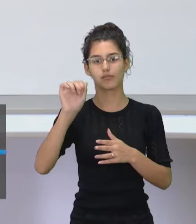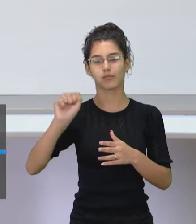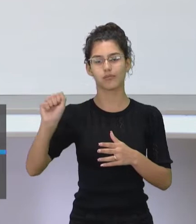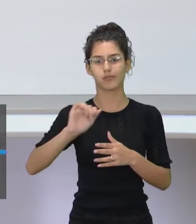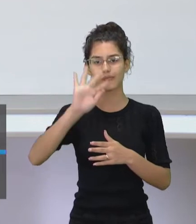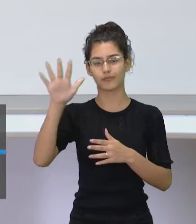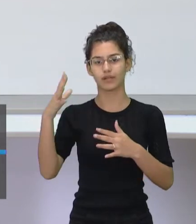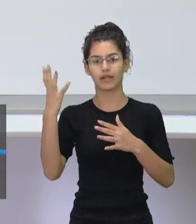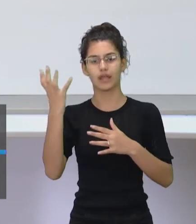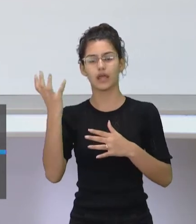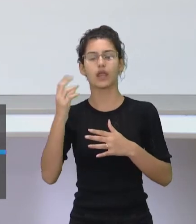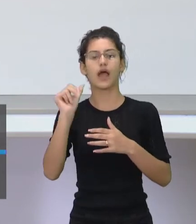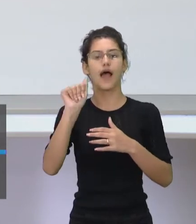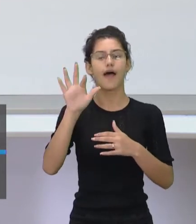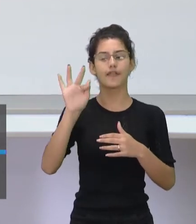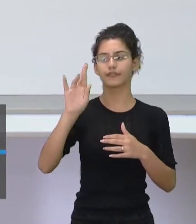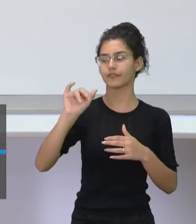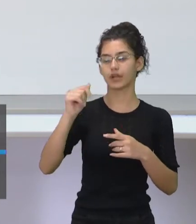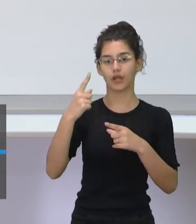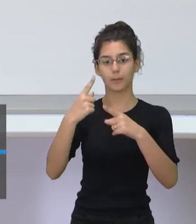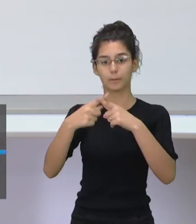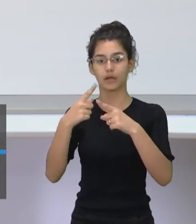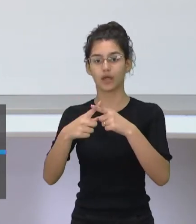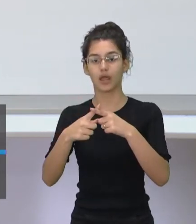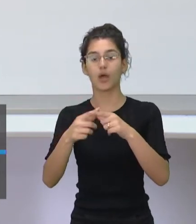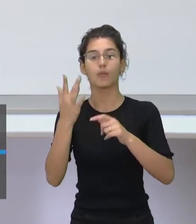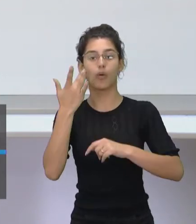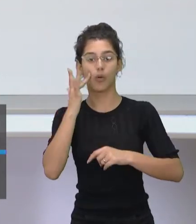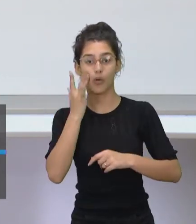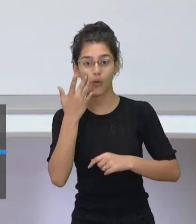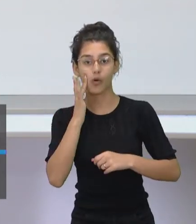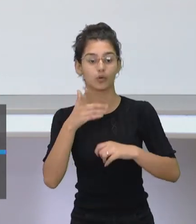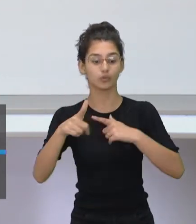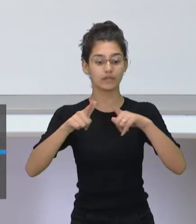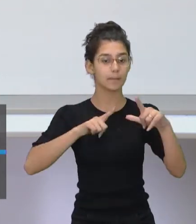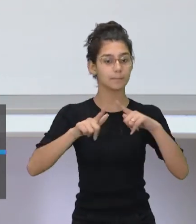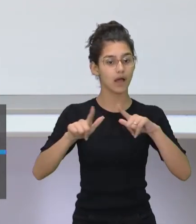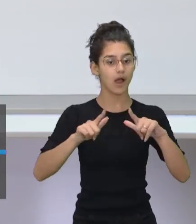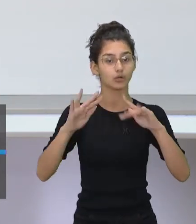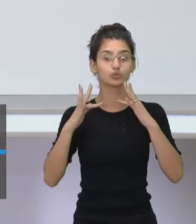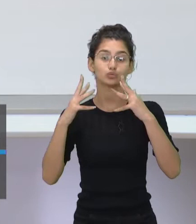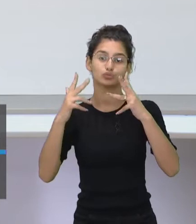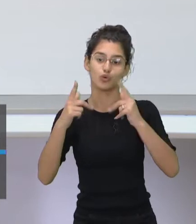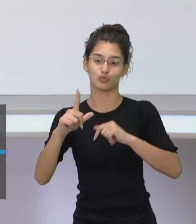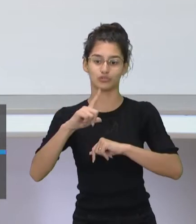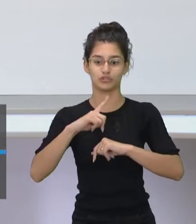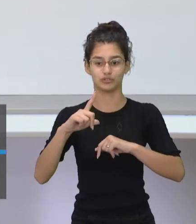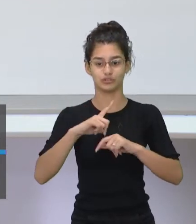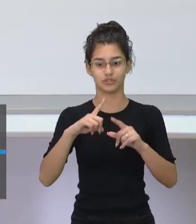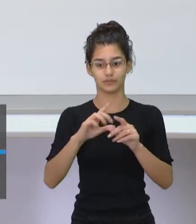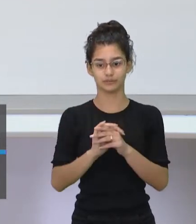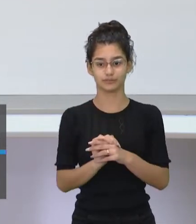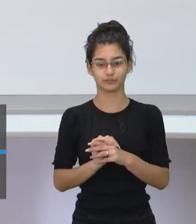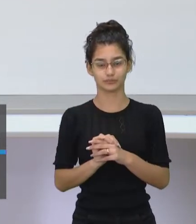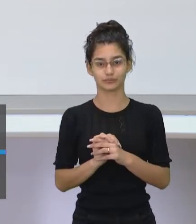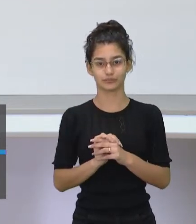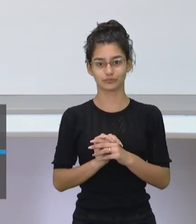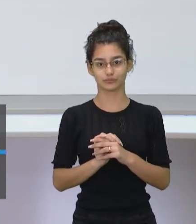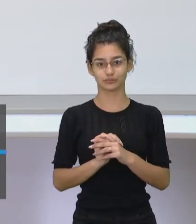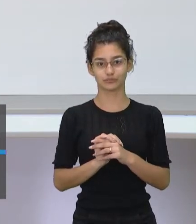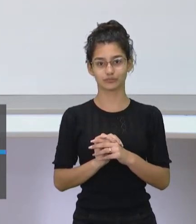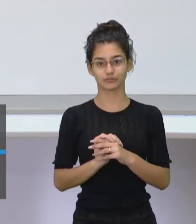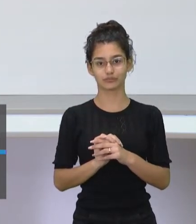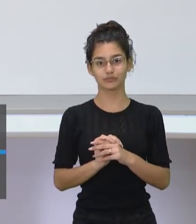quê? Para pegar ouro, né? Mão de obra, todos os minérios da África. A